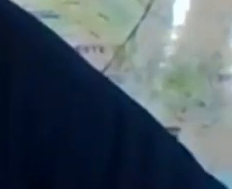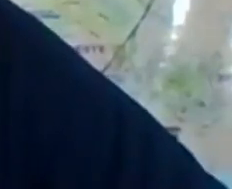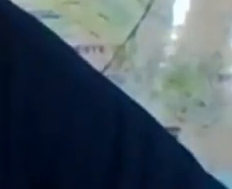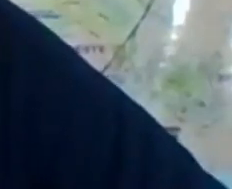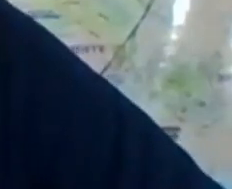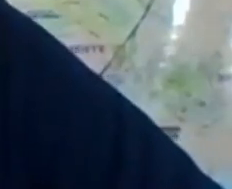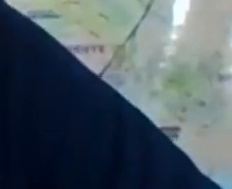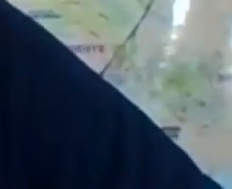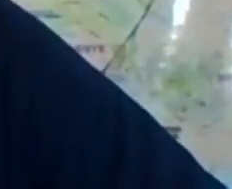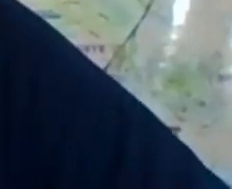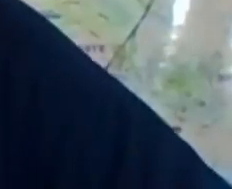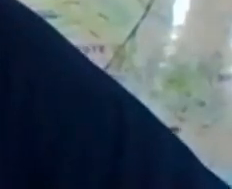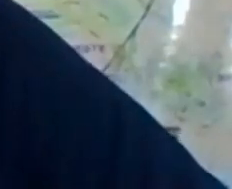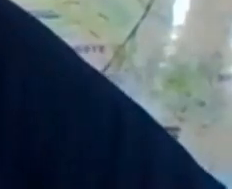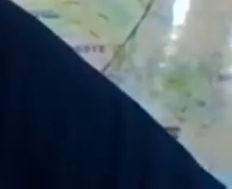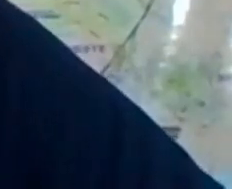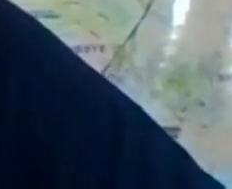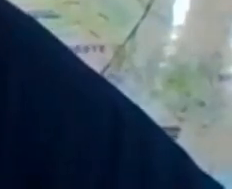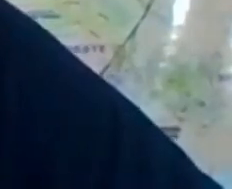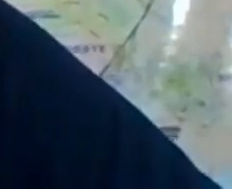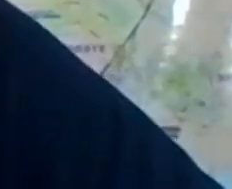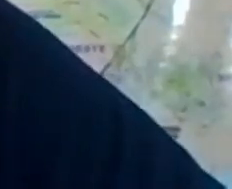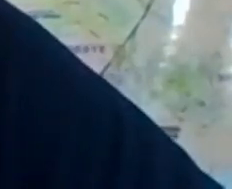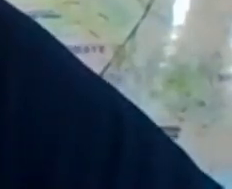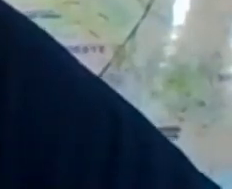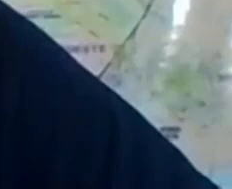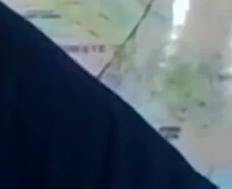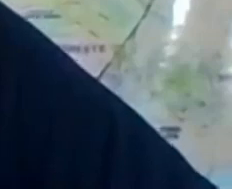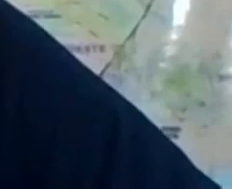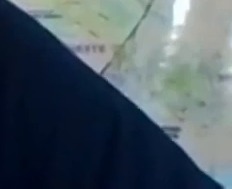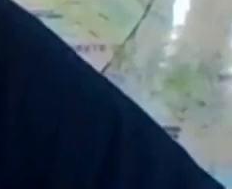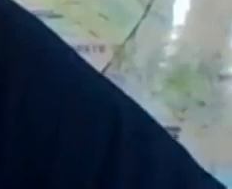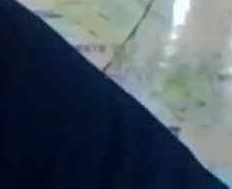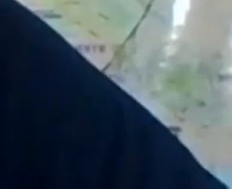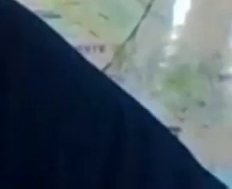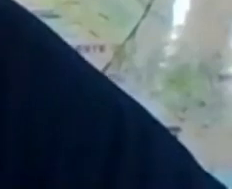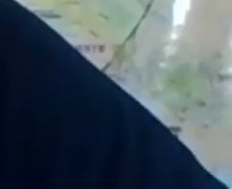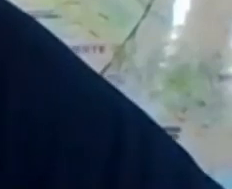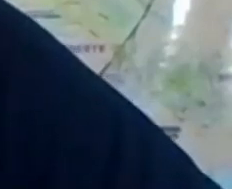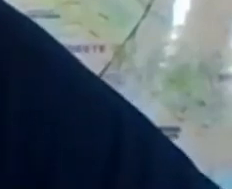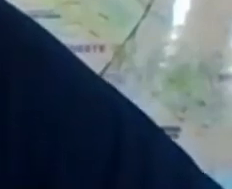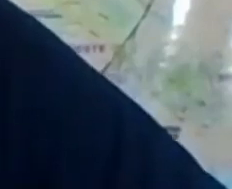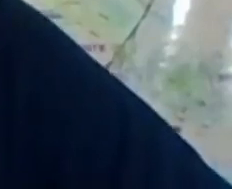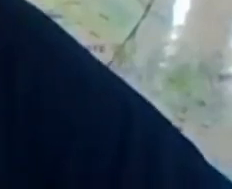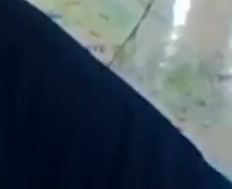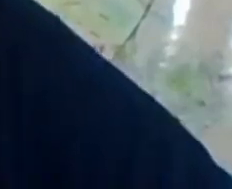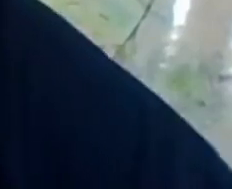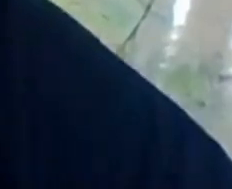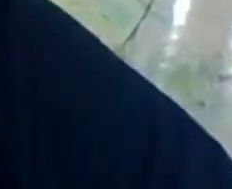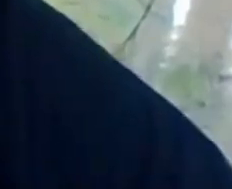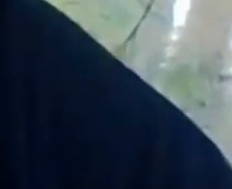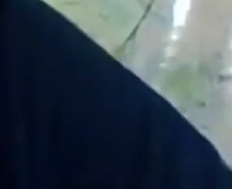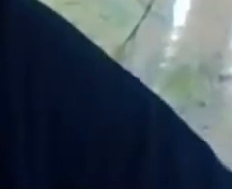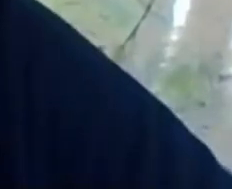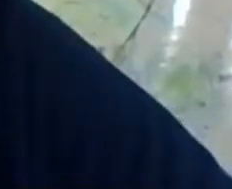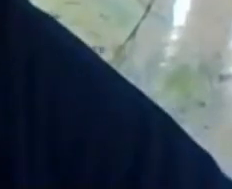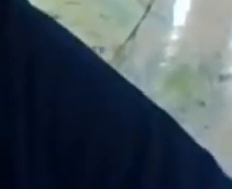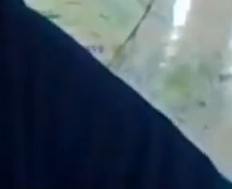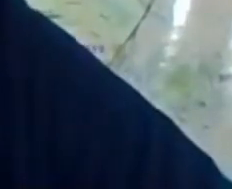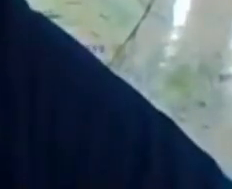do aeroporto. Nós discutimos aquela questão da conexão, do